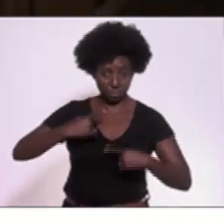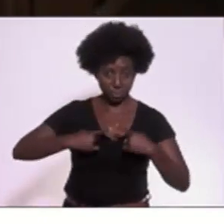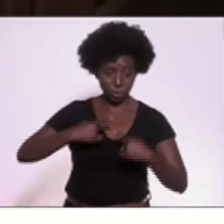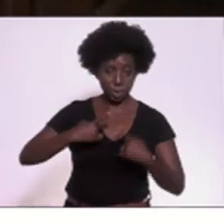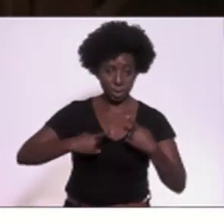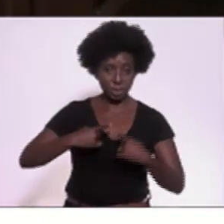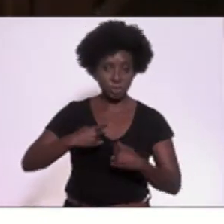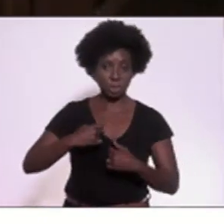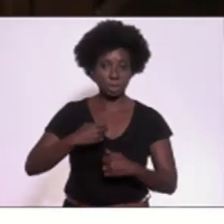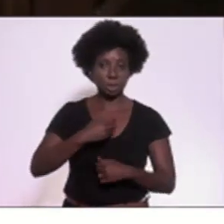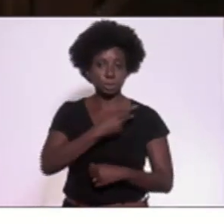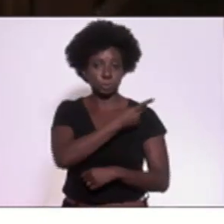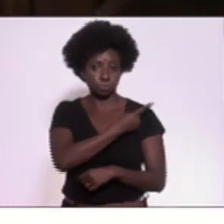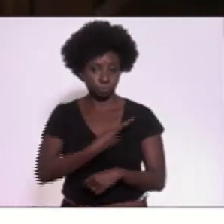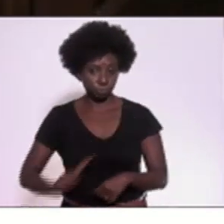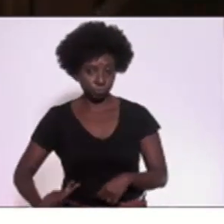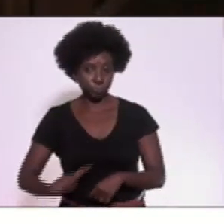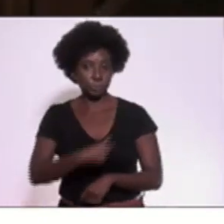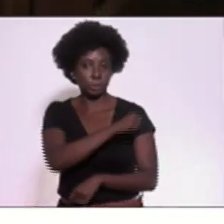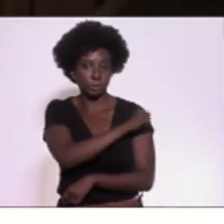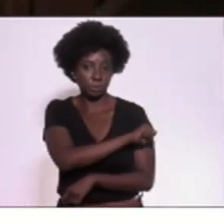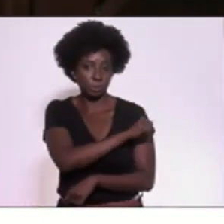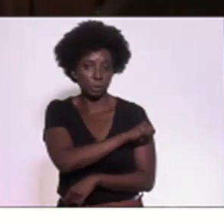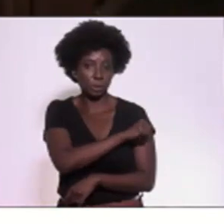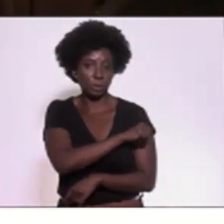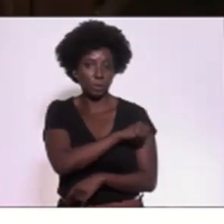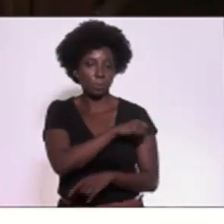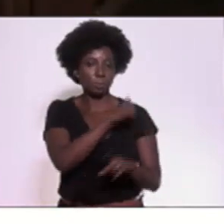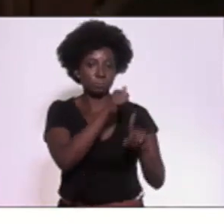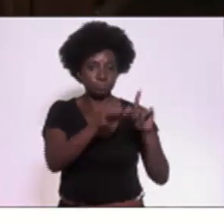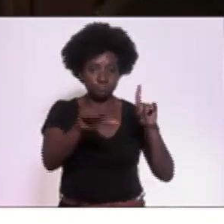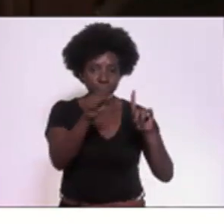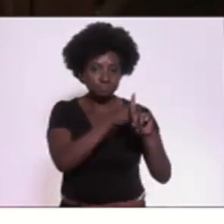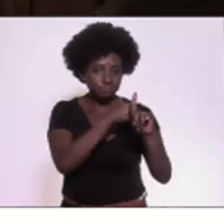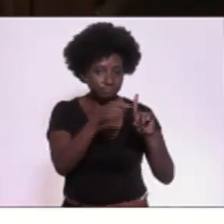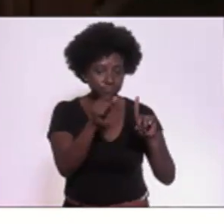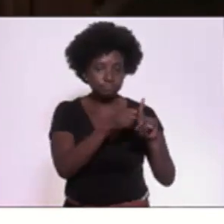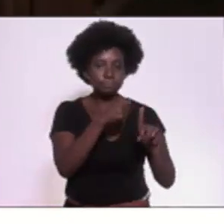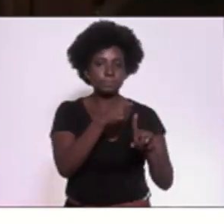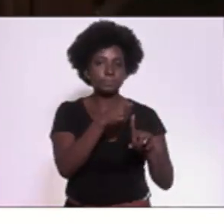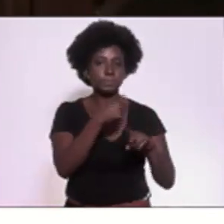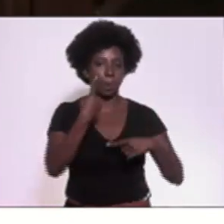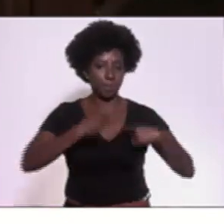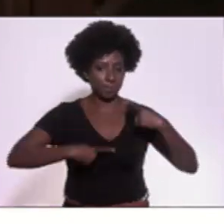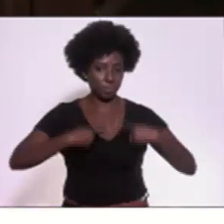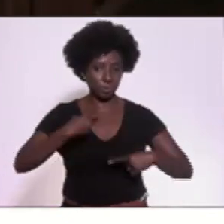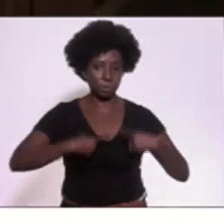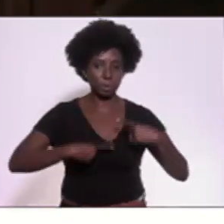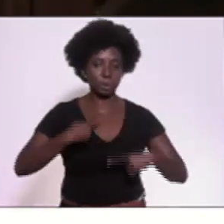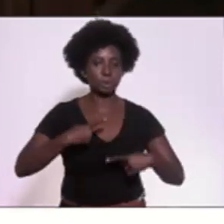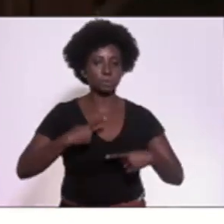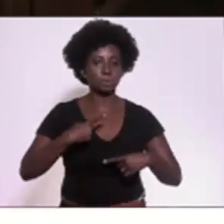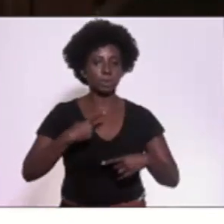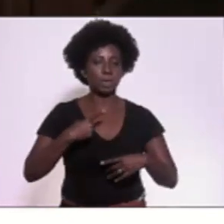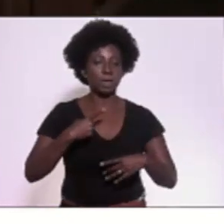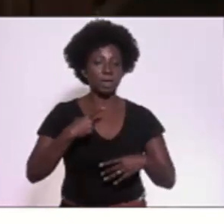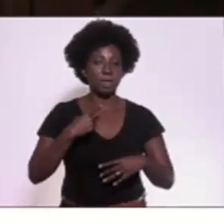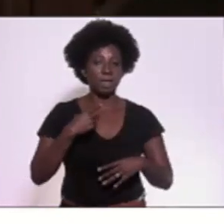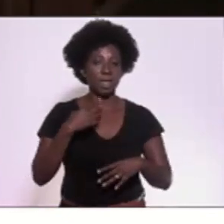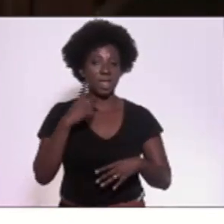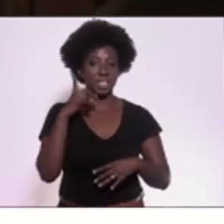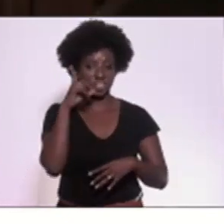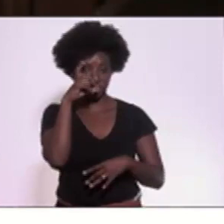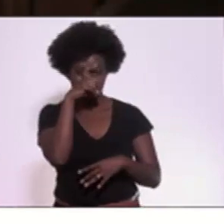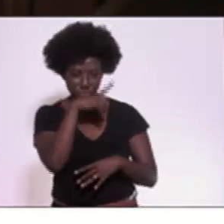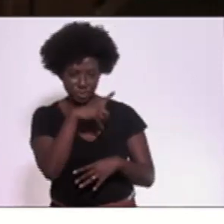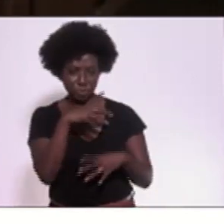de Janeiro, como feminicídio político. Não é fácil formular conceitos, não é fácil